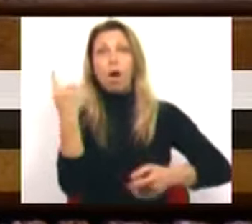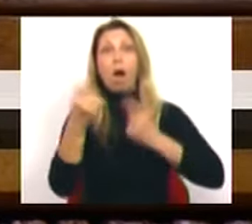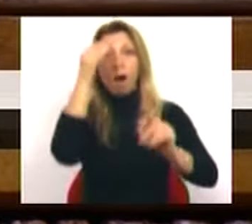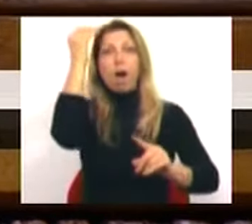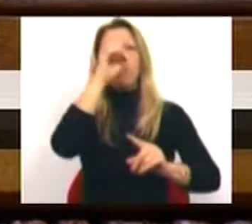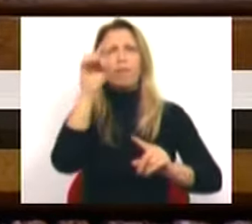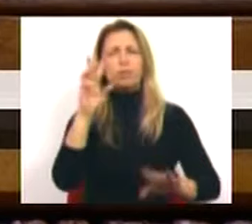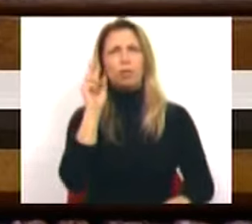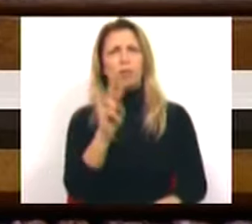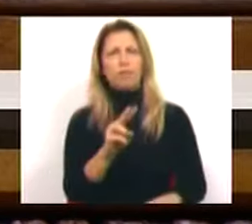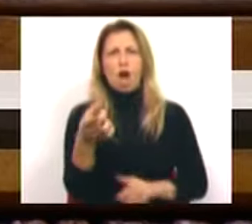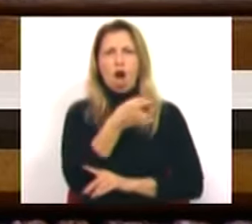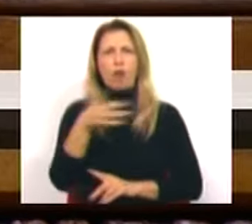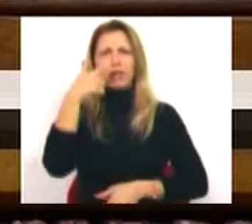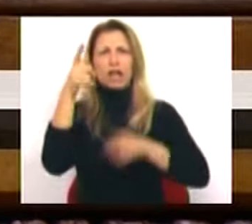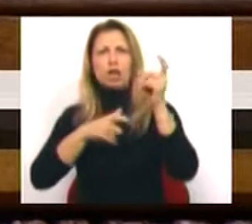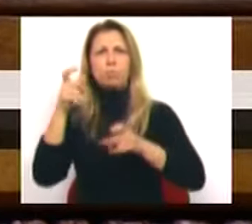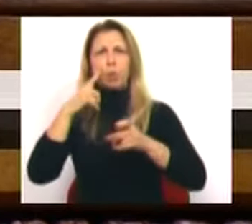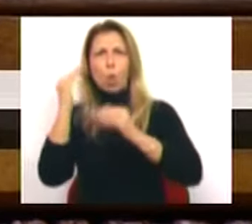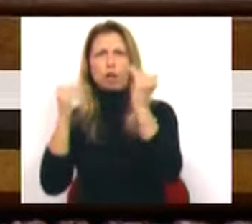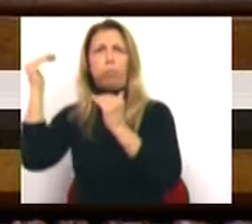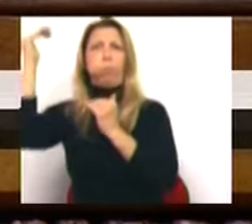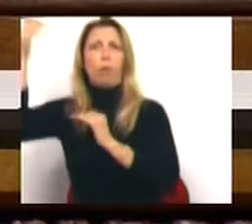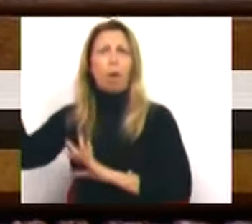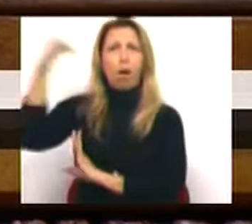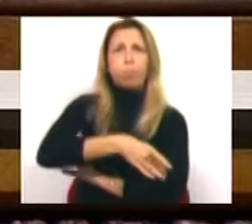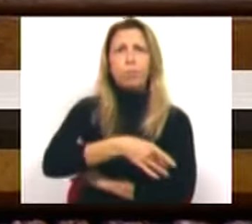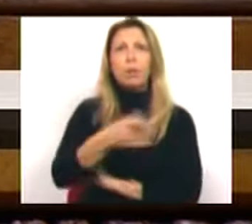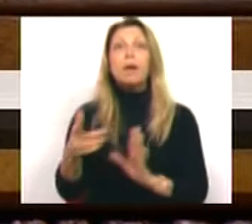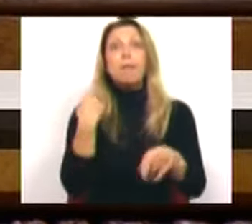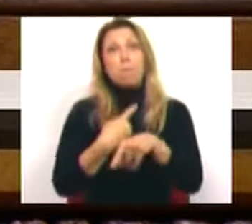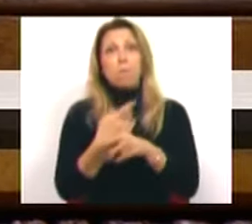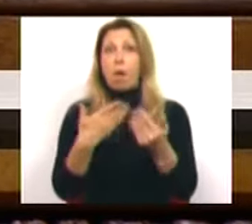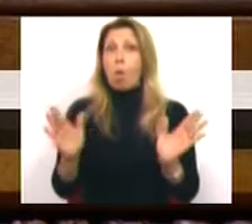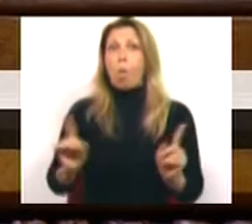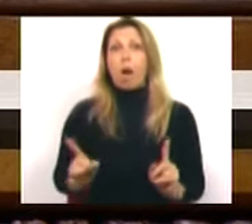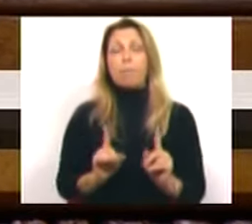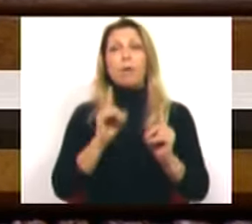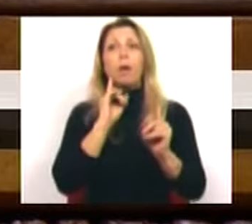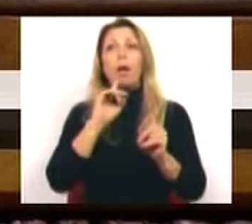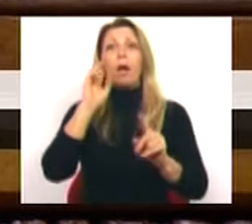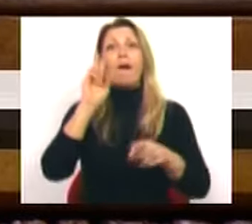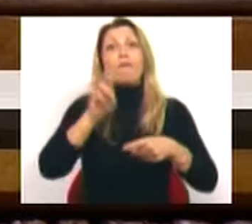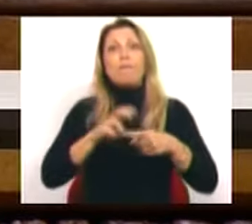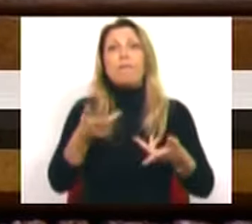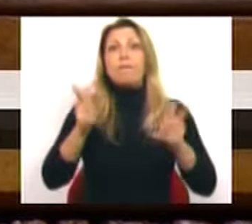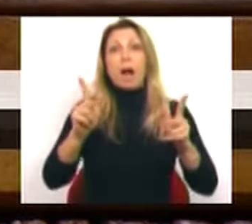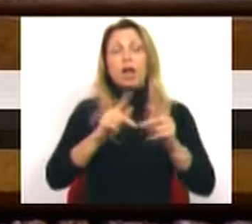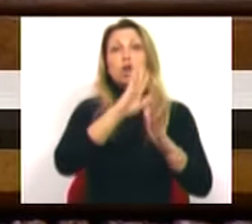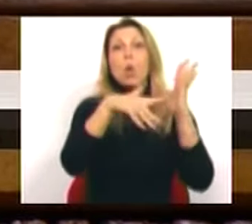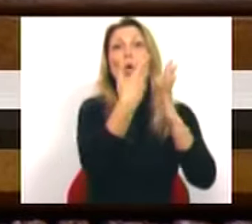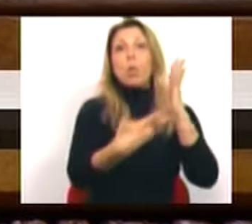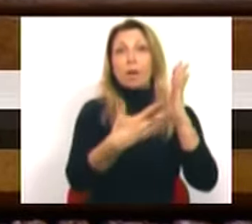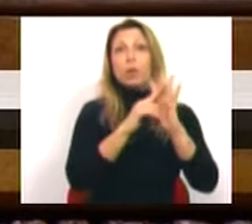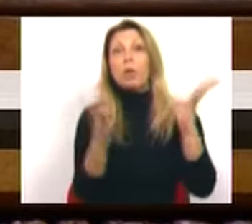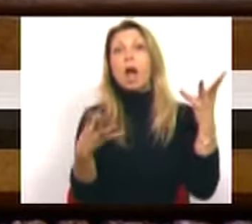ultrapassados em 900 lugares, nem que a verdadeira intenção por trás da não abertura de lugares no quadro de agrupamento era precisamente a não vinculação dos